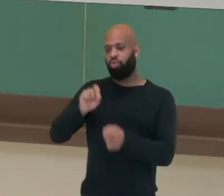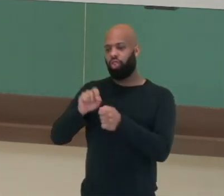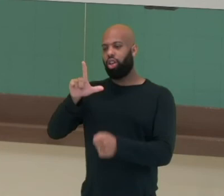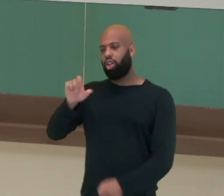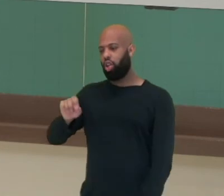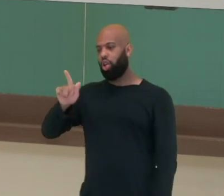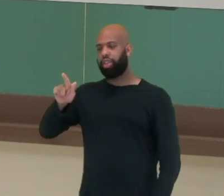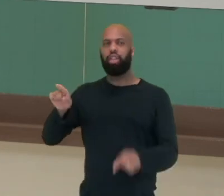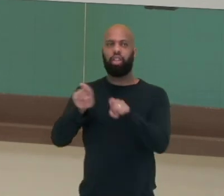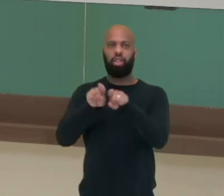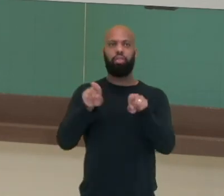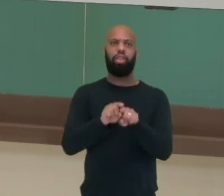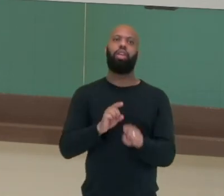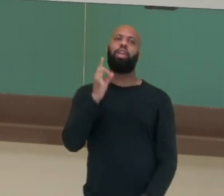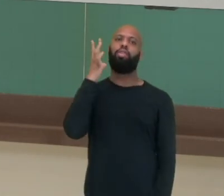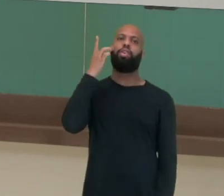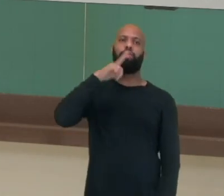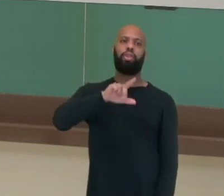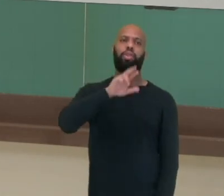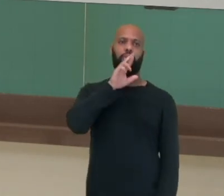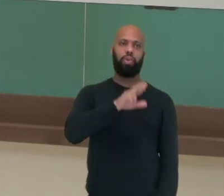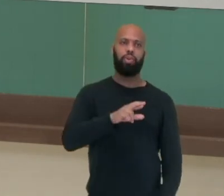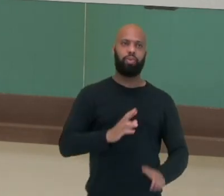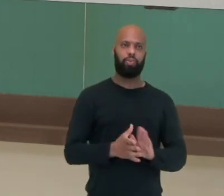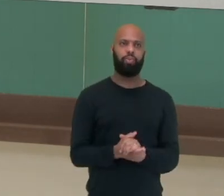valores, vai ficar super fácil de resolver.